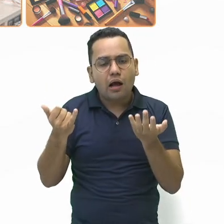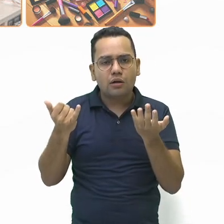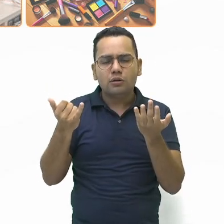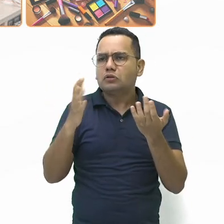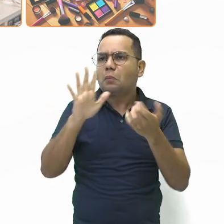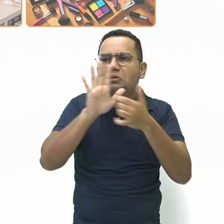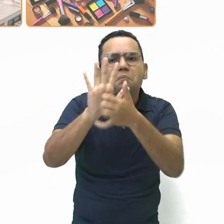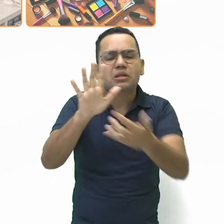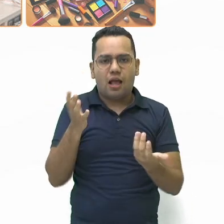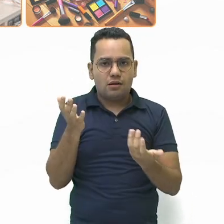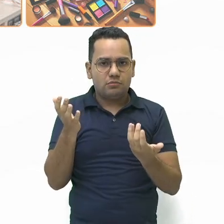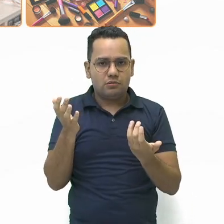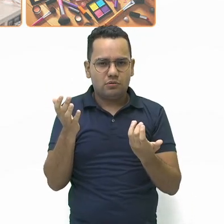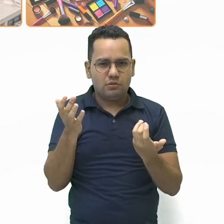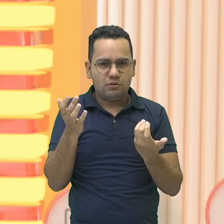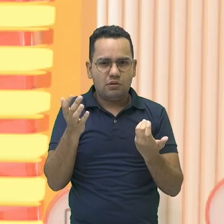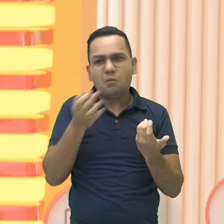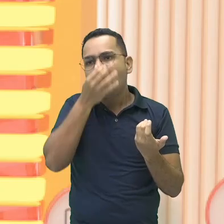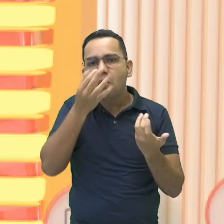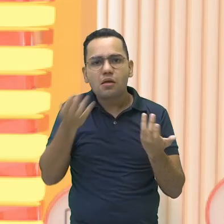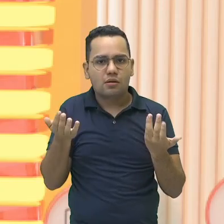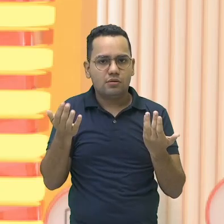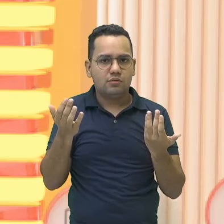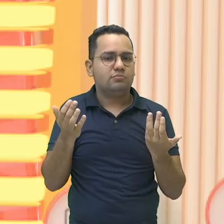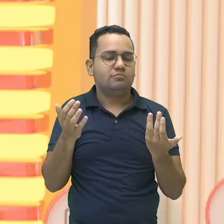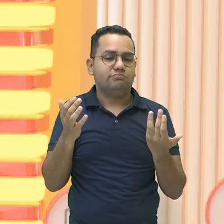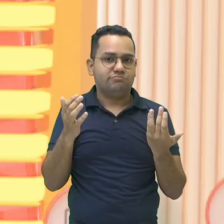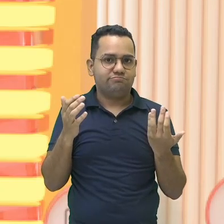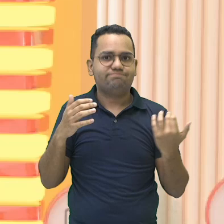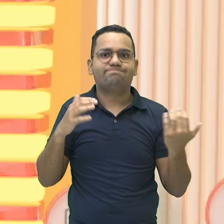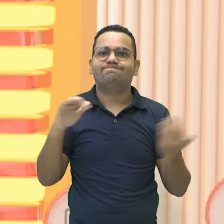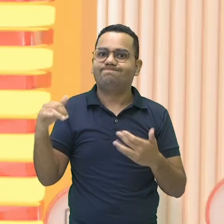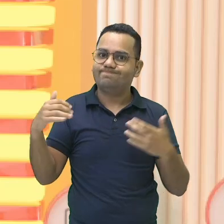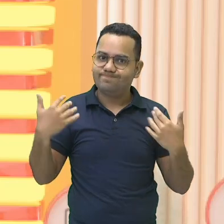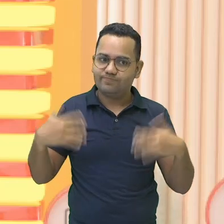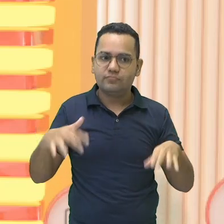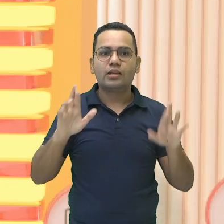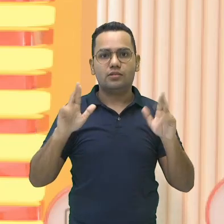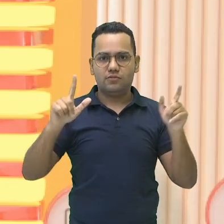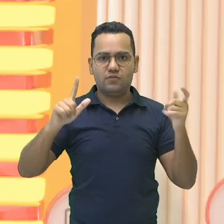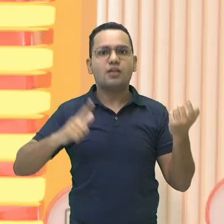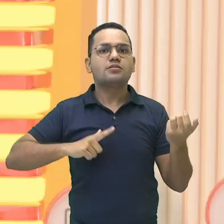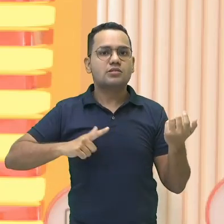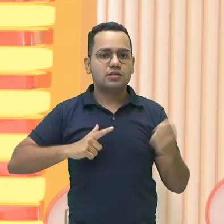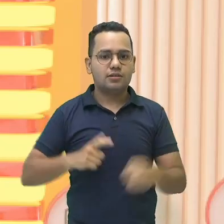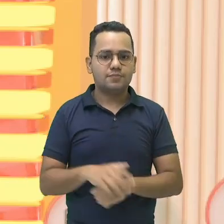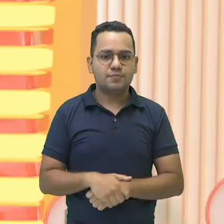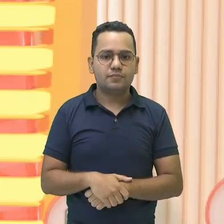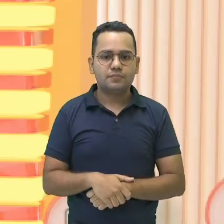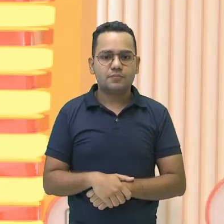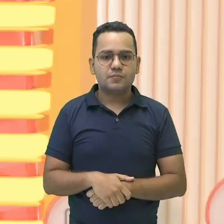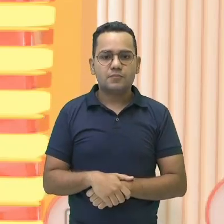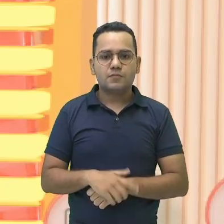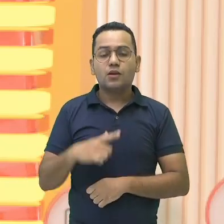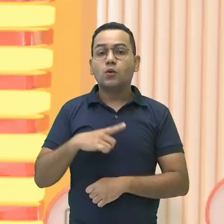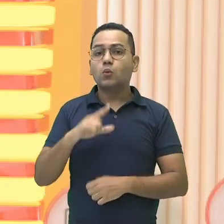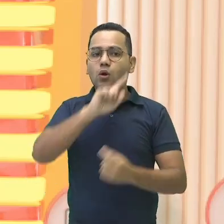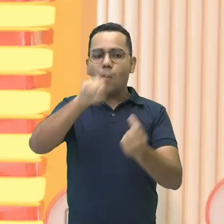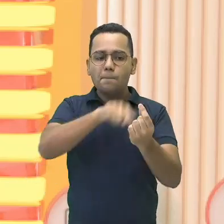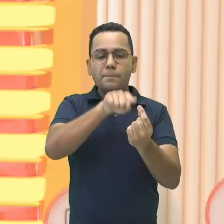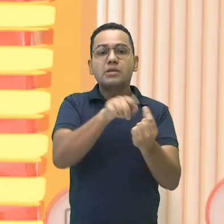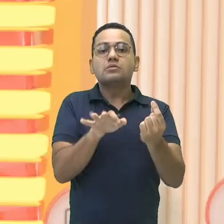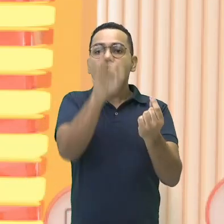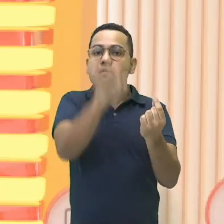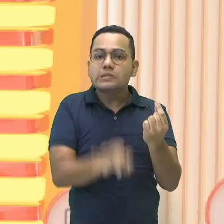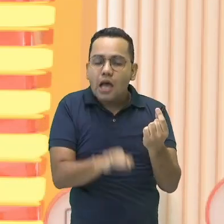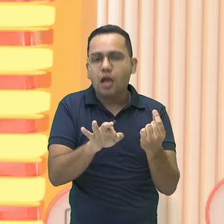já dá para saber por aí que tem uma diferença, né, entre a função das coisas e essa necessidade que a gente